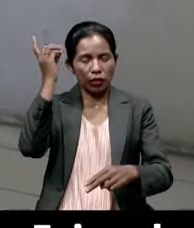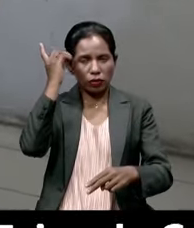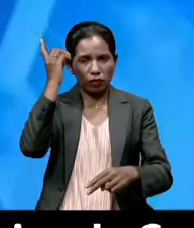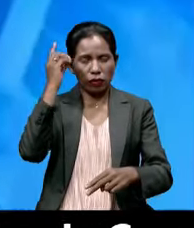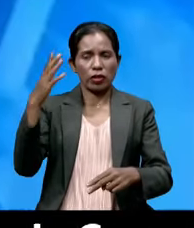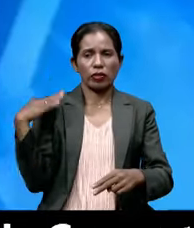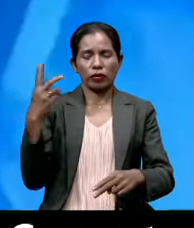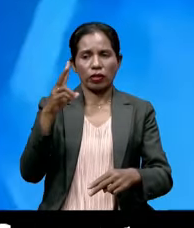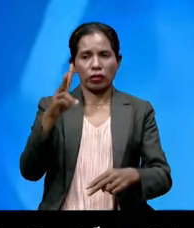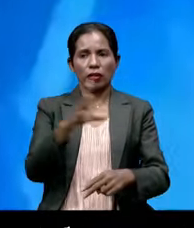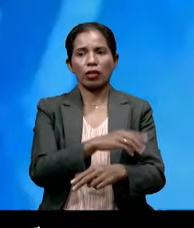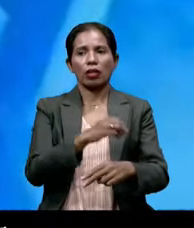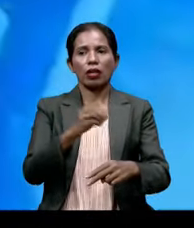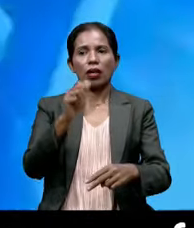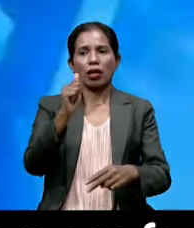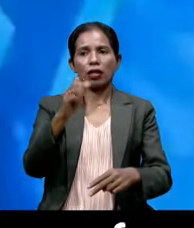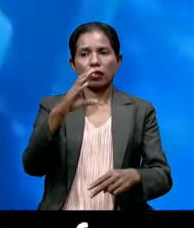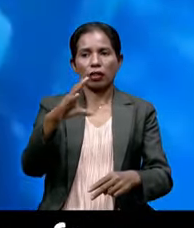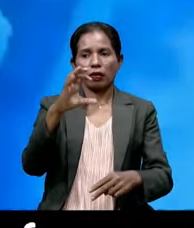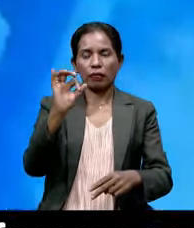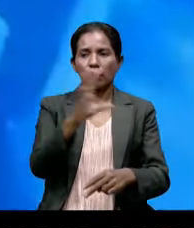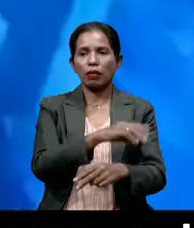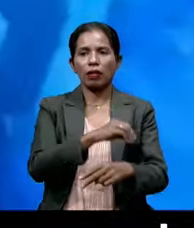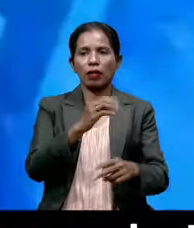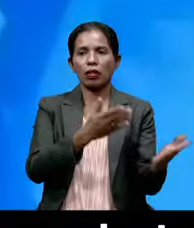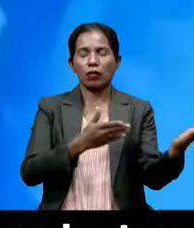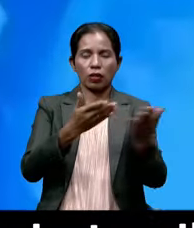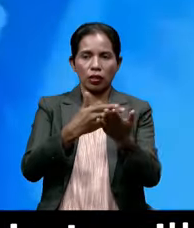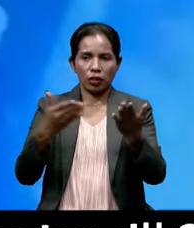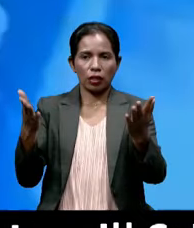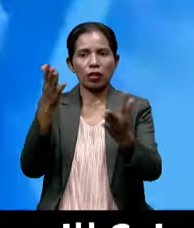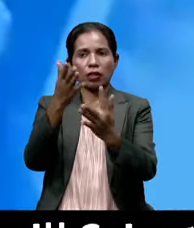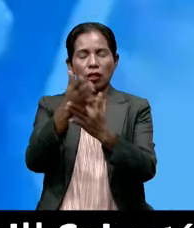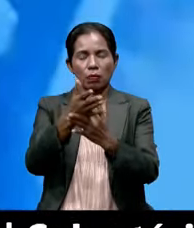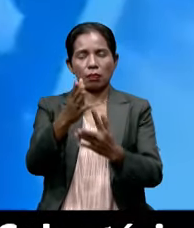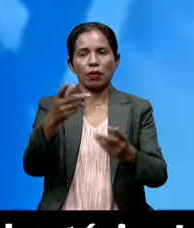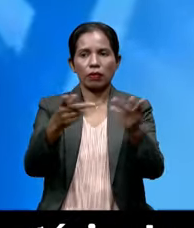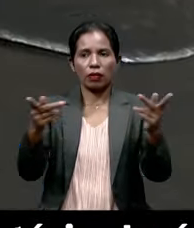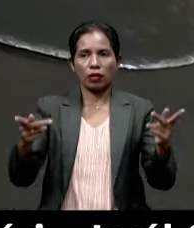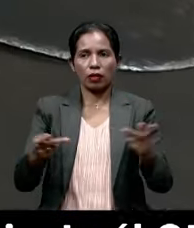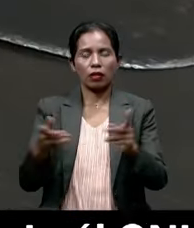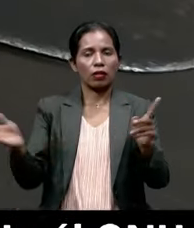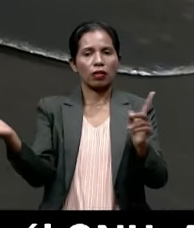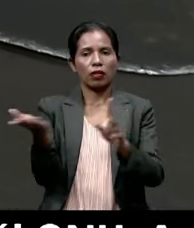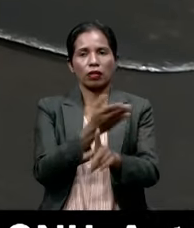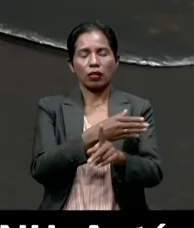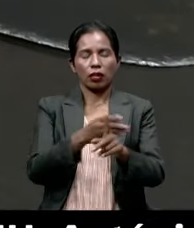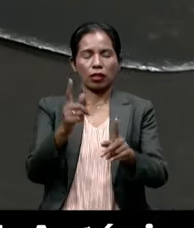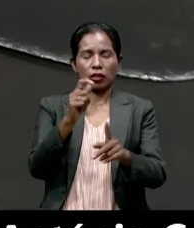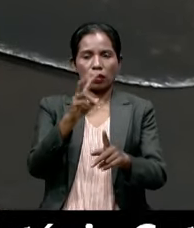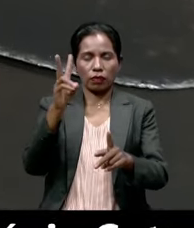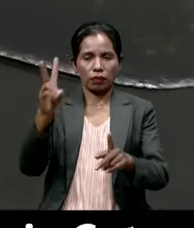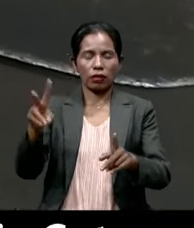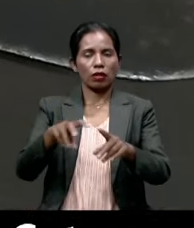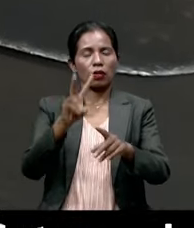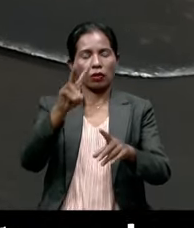ho inicial ACP, ho IDSS, lorisasan croat tamba bafatin karaoke refere, ho dita rahun televisão rua no estraga